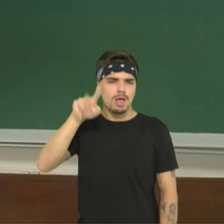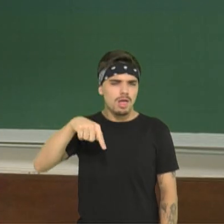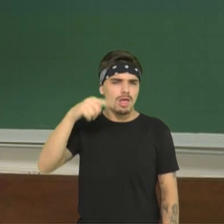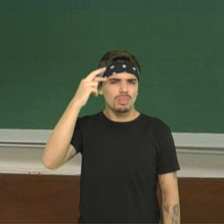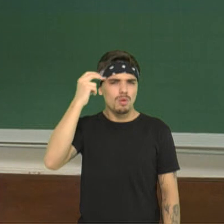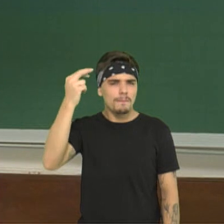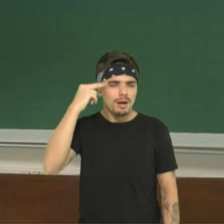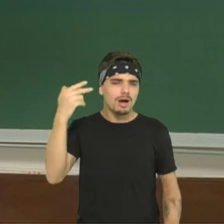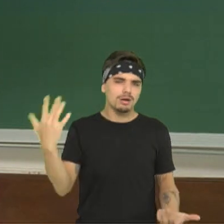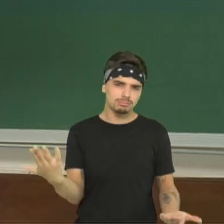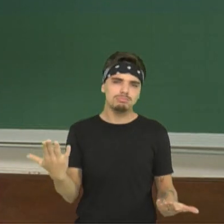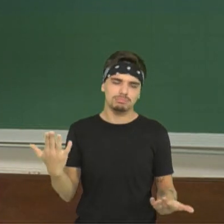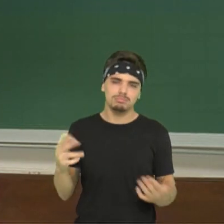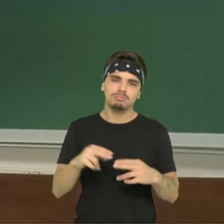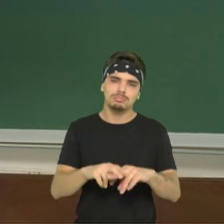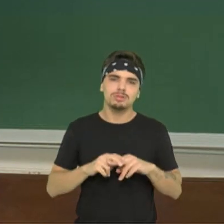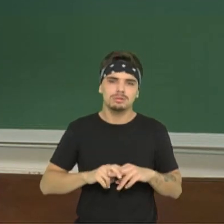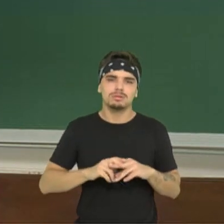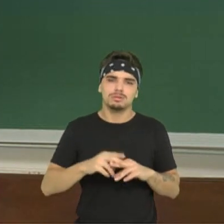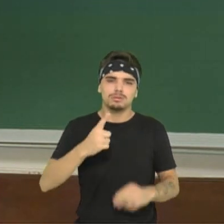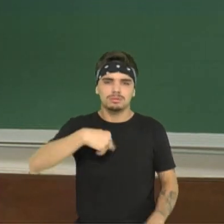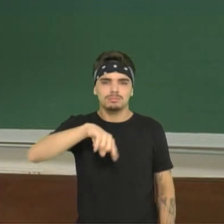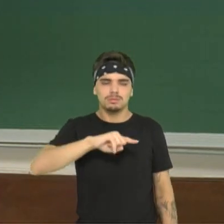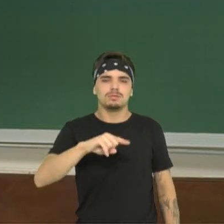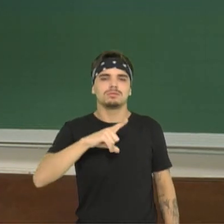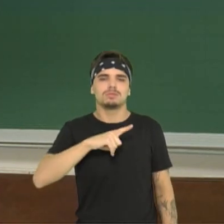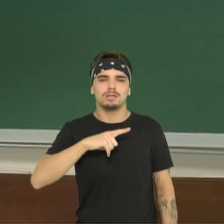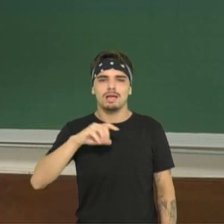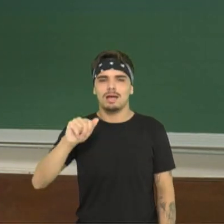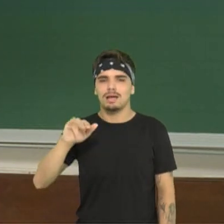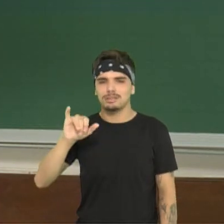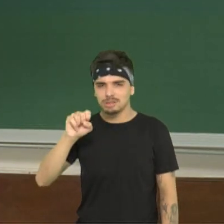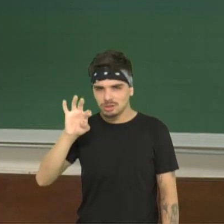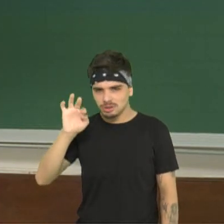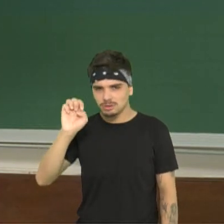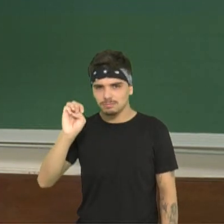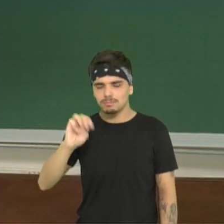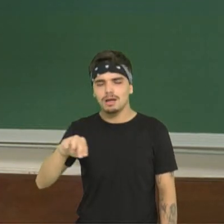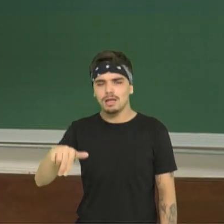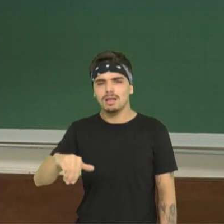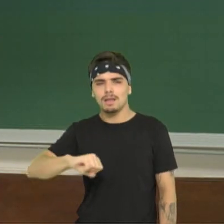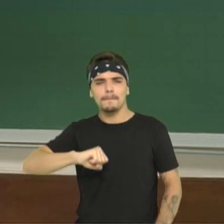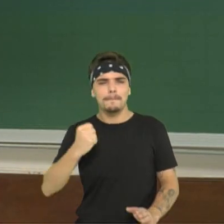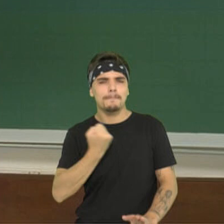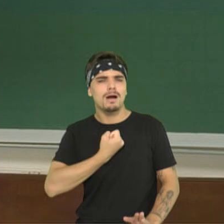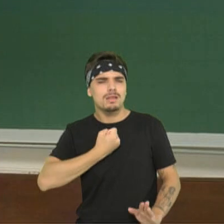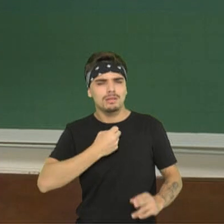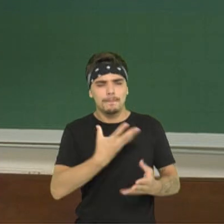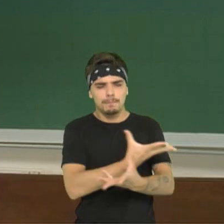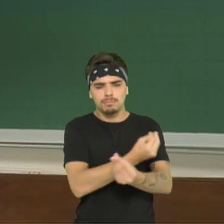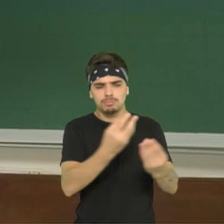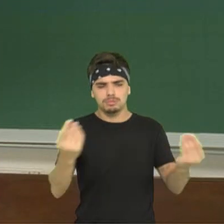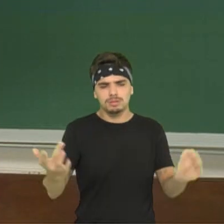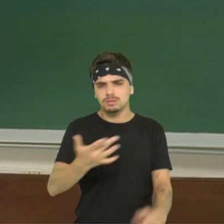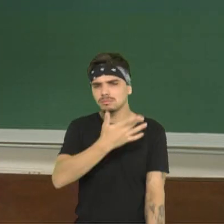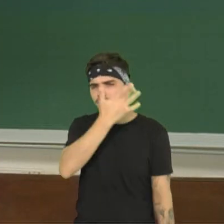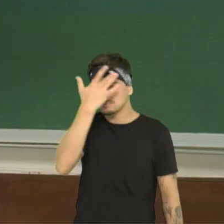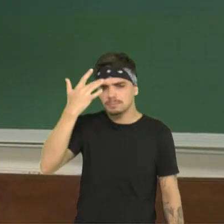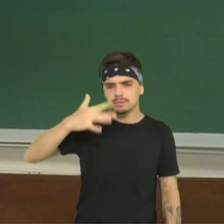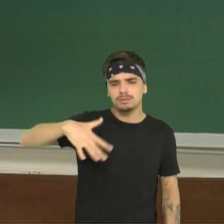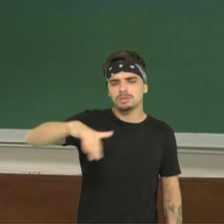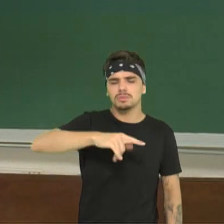cotidiano. Então, os oficiais nazistas, como Eichmann, eles estavam matando milhares de pessoas sem se dar conta